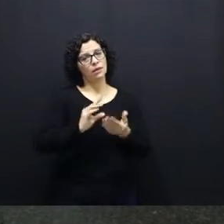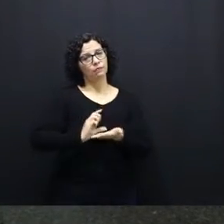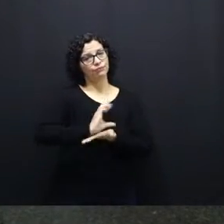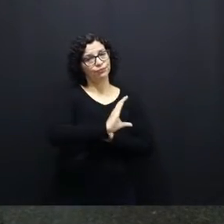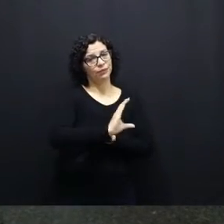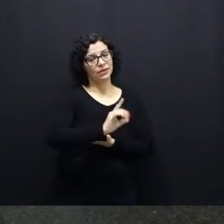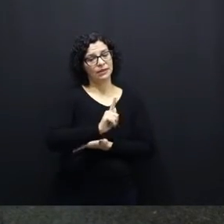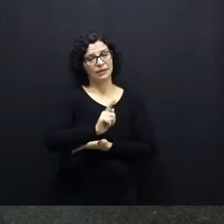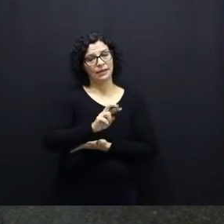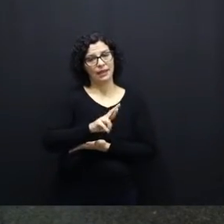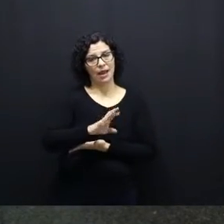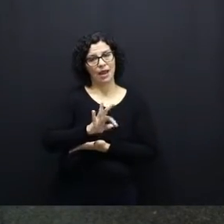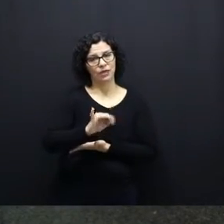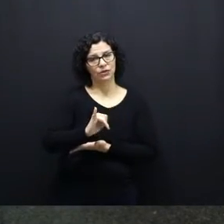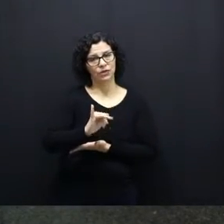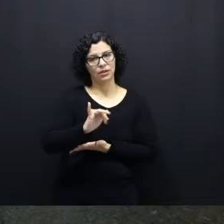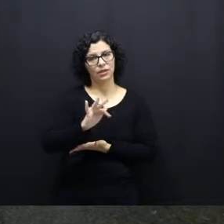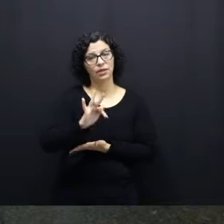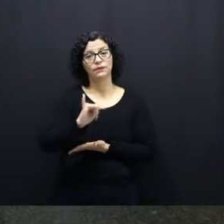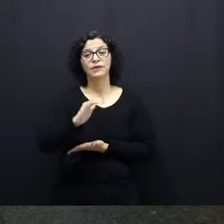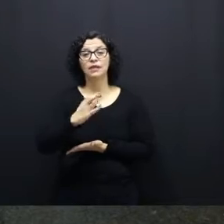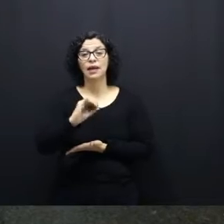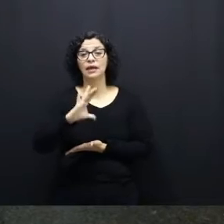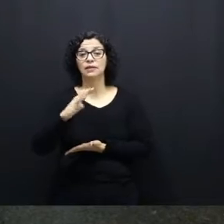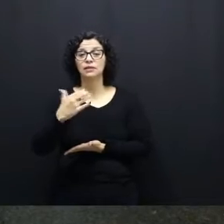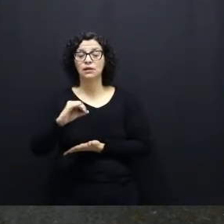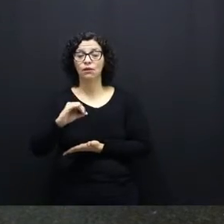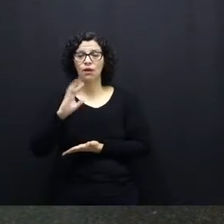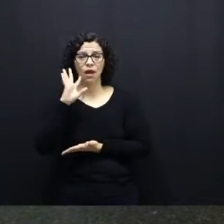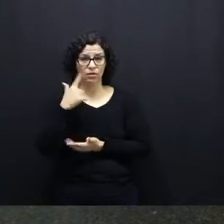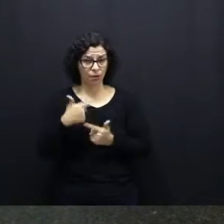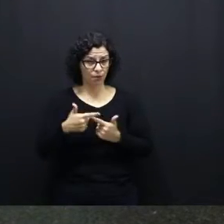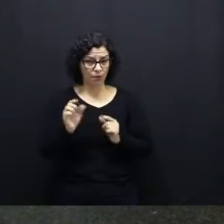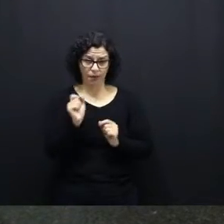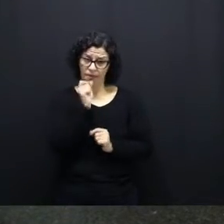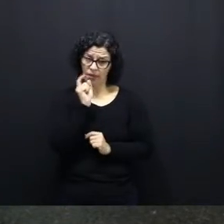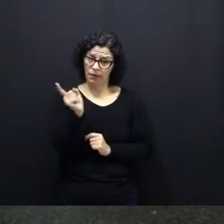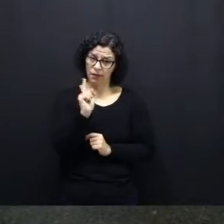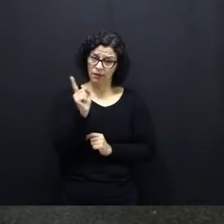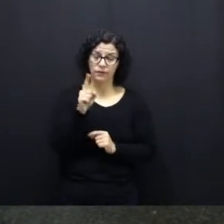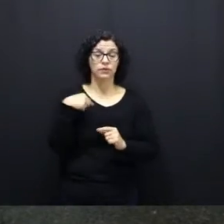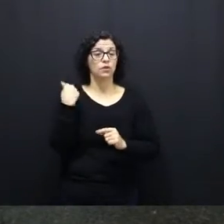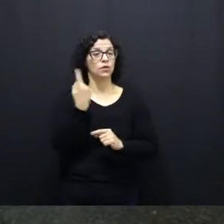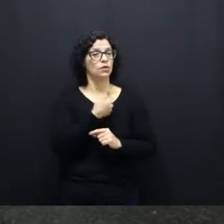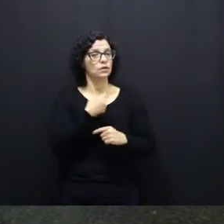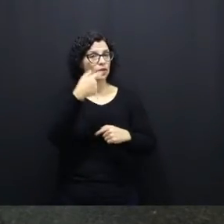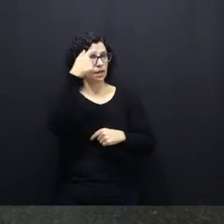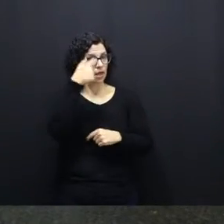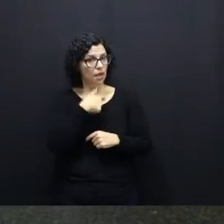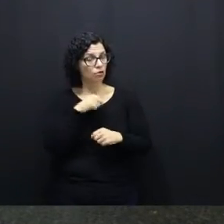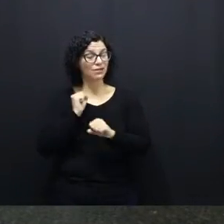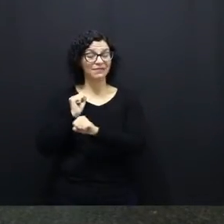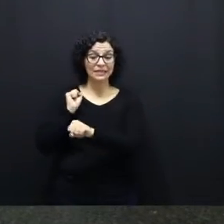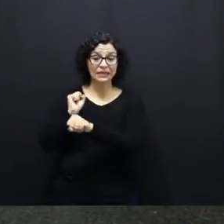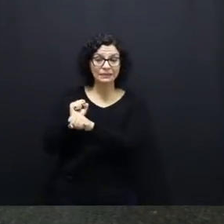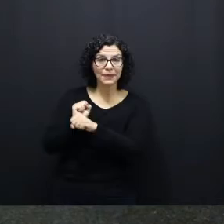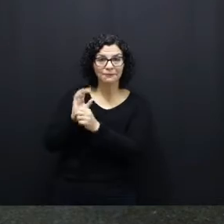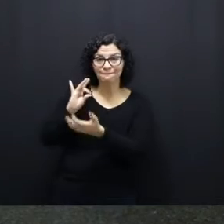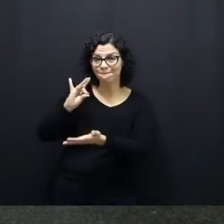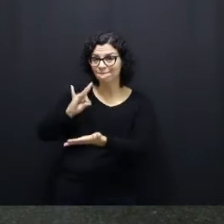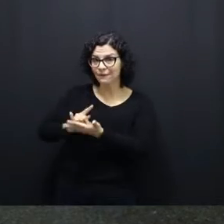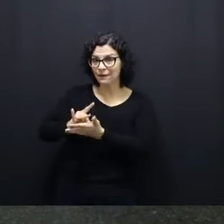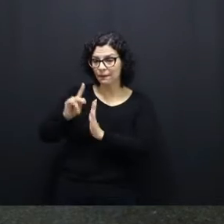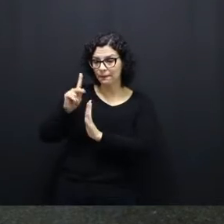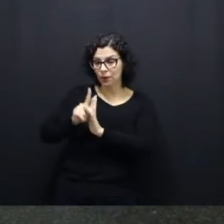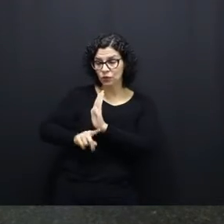aumento na gratificação que já existia e que não está resolvendo o problema do nós temos eu tenho esperança de